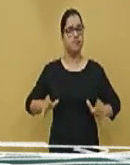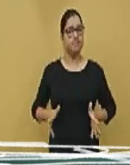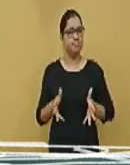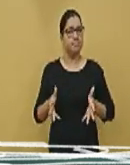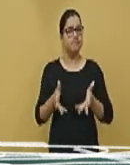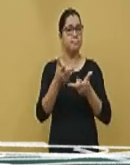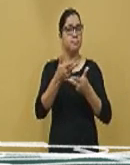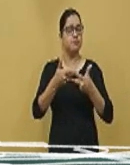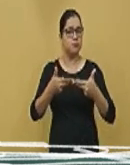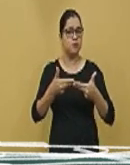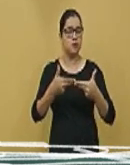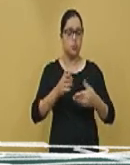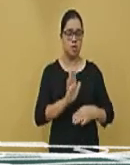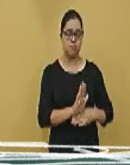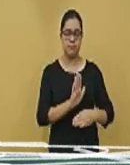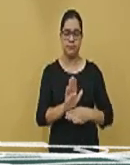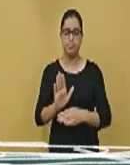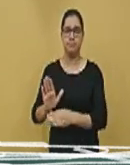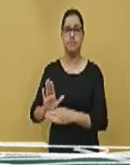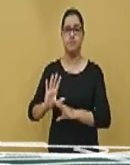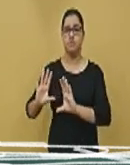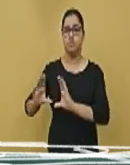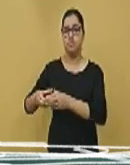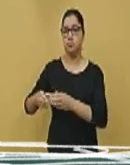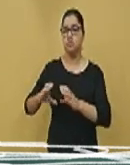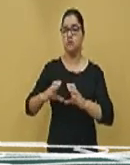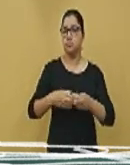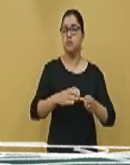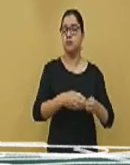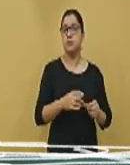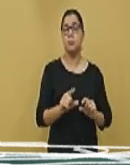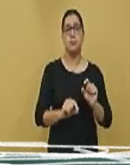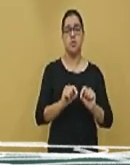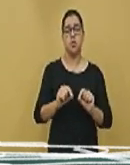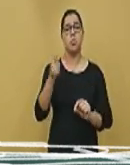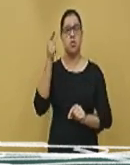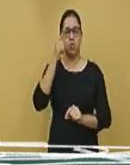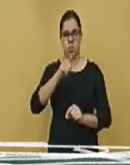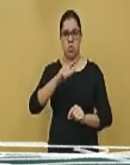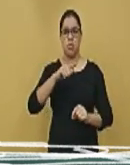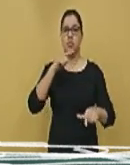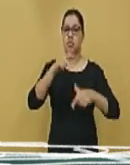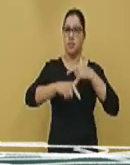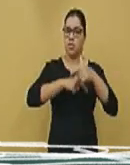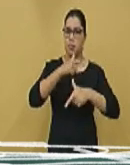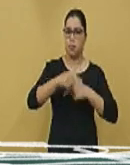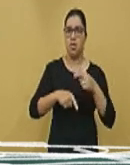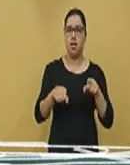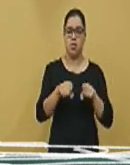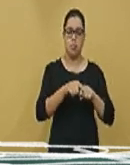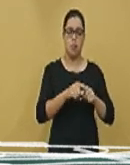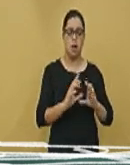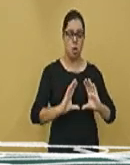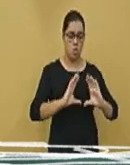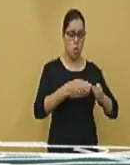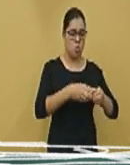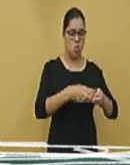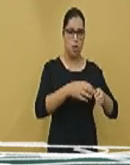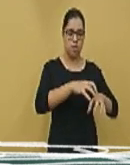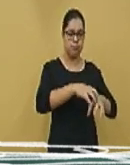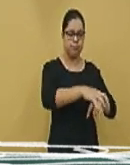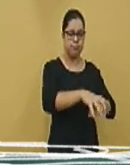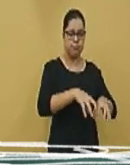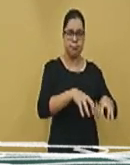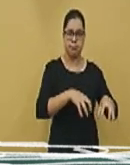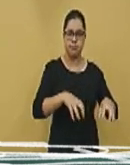trabalho desses núcleos. Esses núcleos podem trabalhar, inclusive, com subnúcleos nas unidades acadêmicas, por exemplo, que